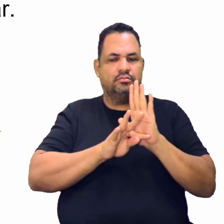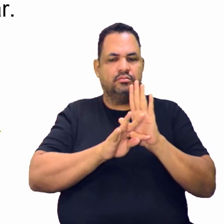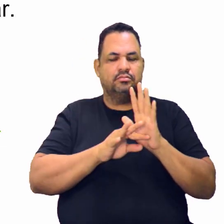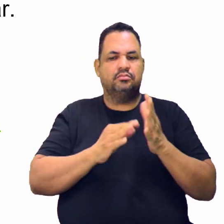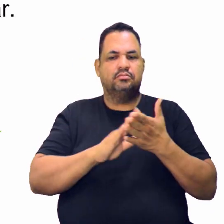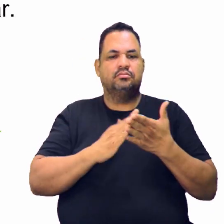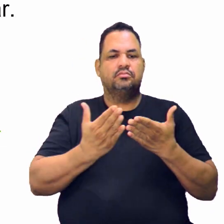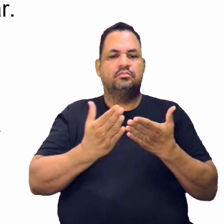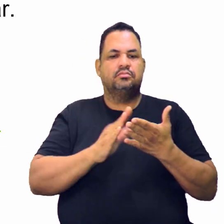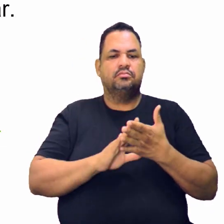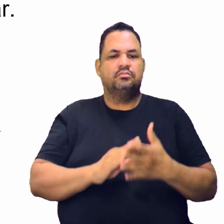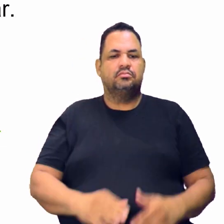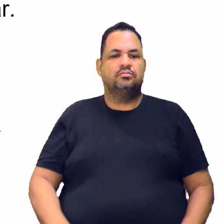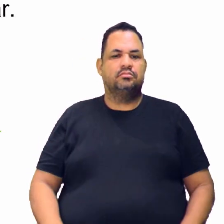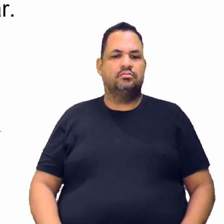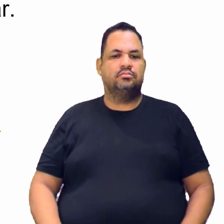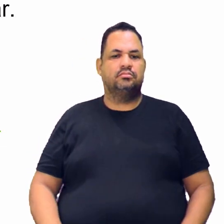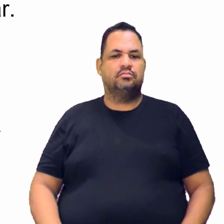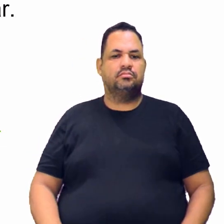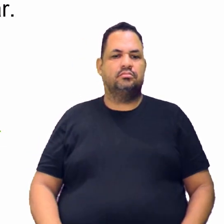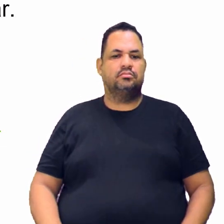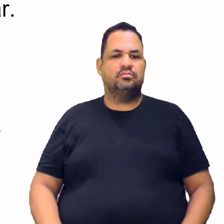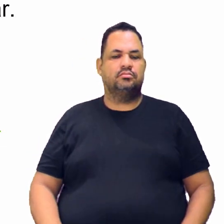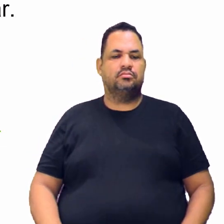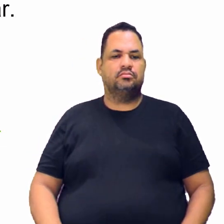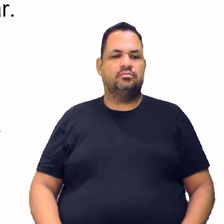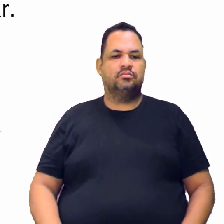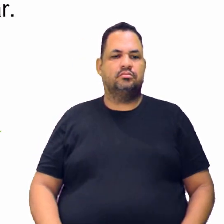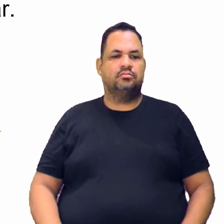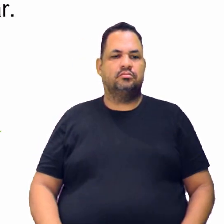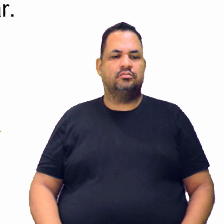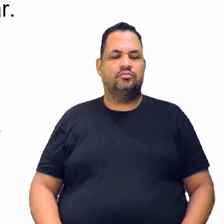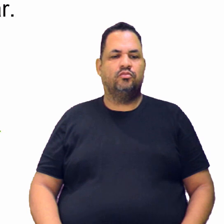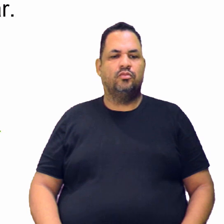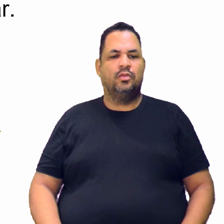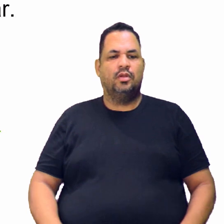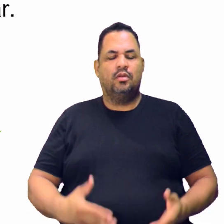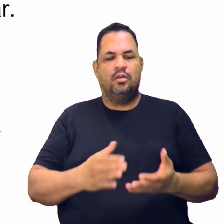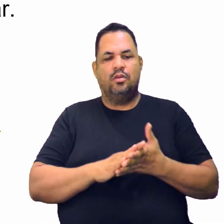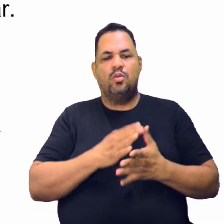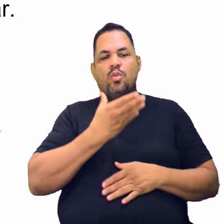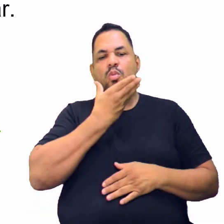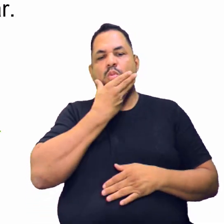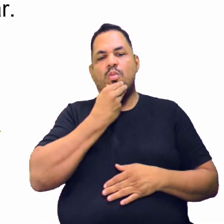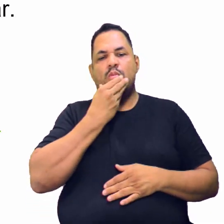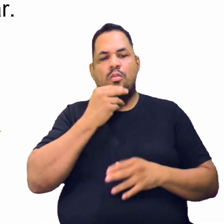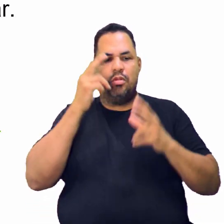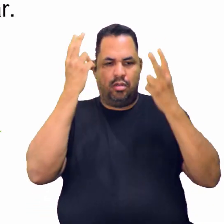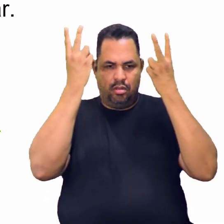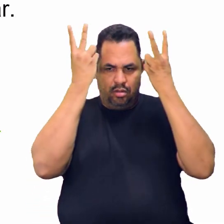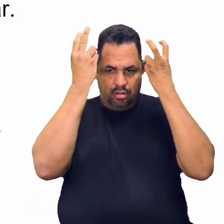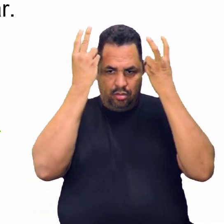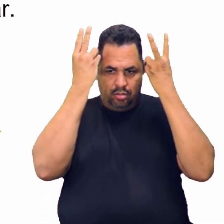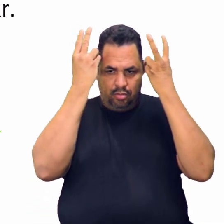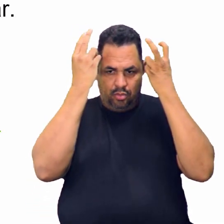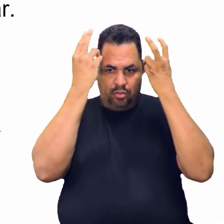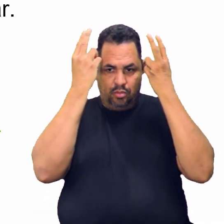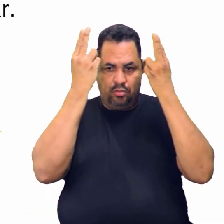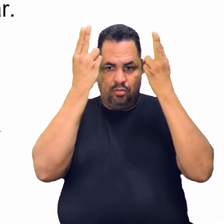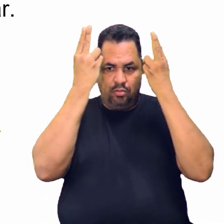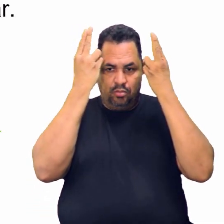do texto lá de Carlos Drummond, cidadezinha qualquer. O homem e o burro vão devagar. Então,